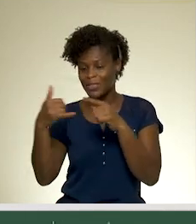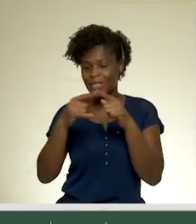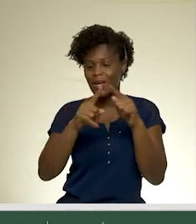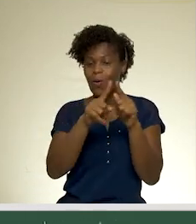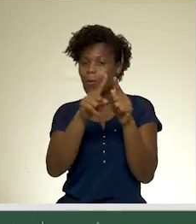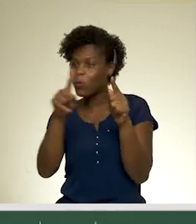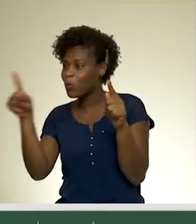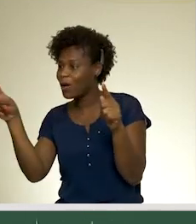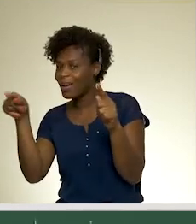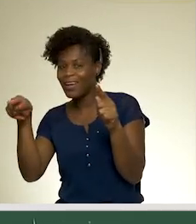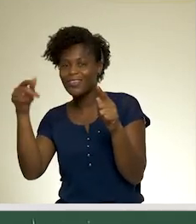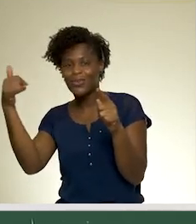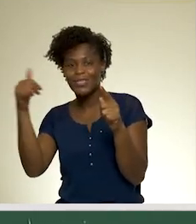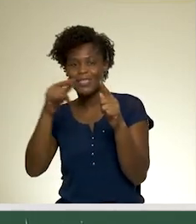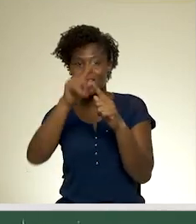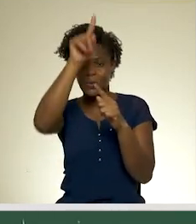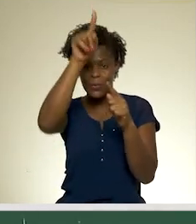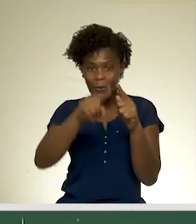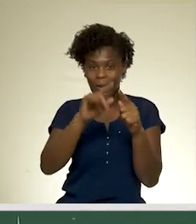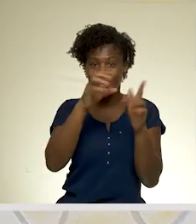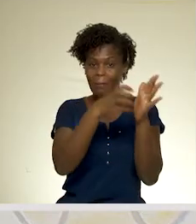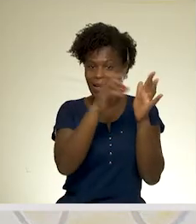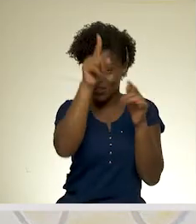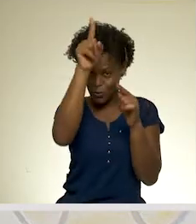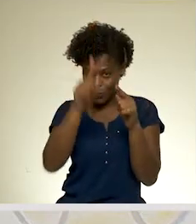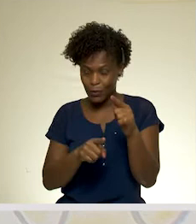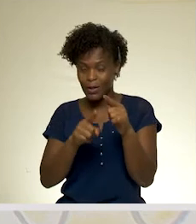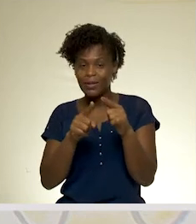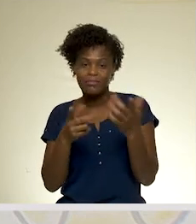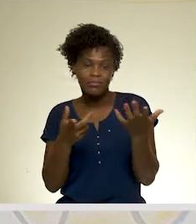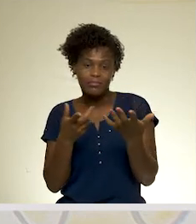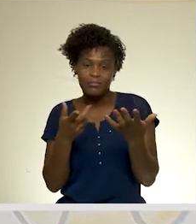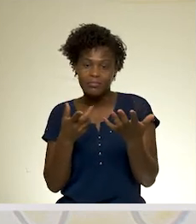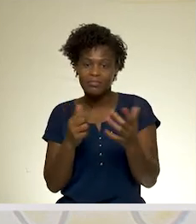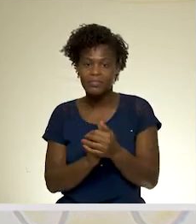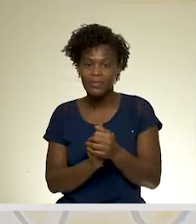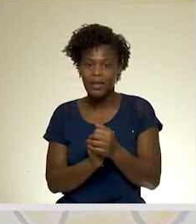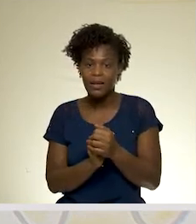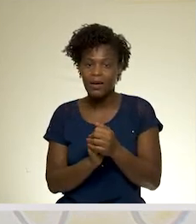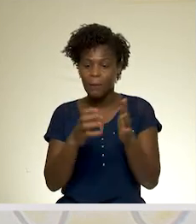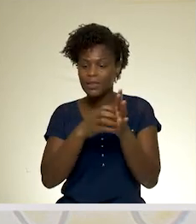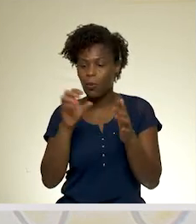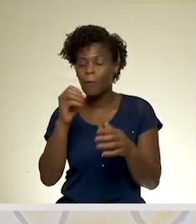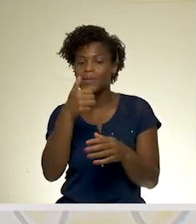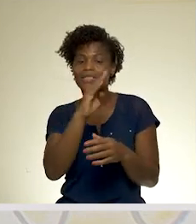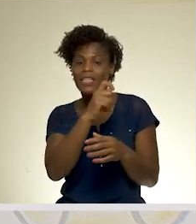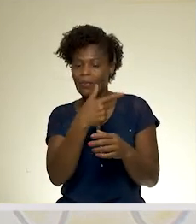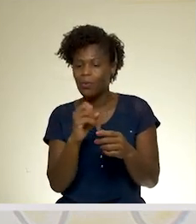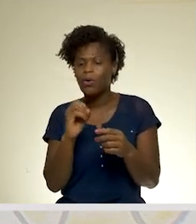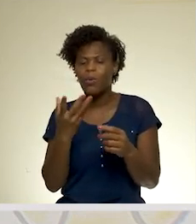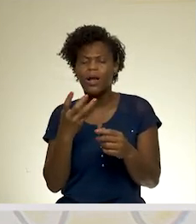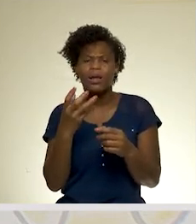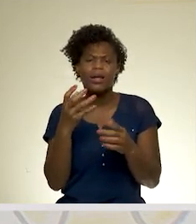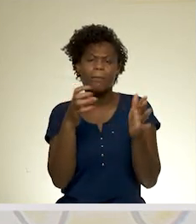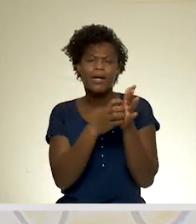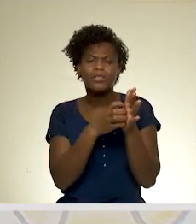objeto é 2. Na linha 1.5, qual a imagem do objeto menos